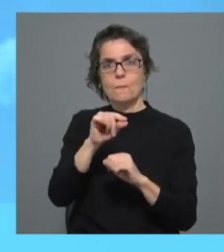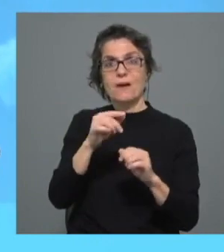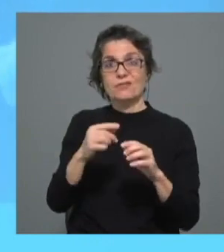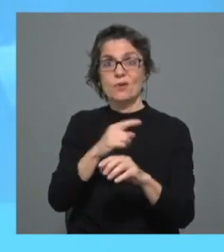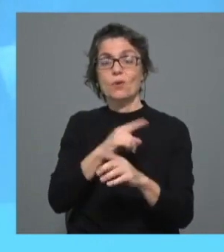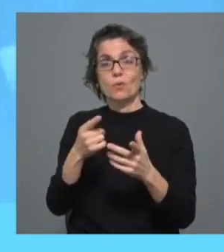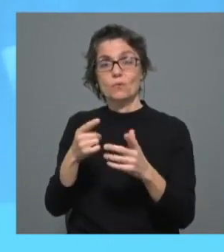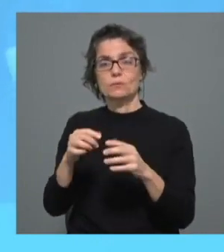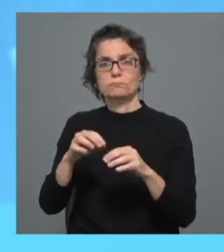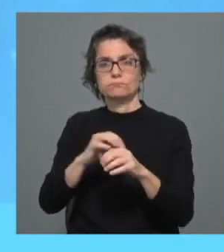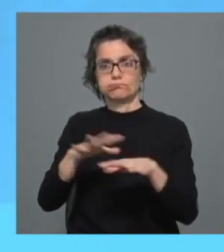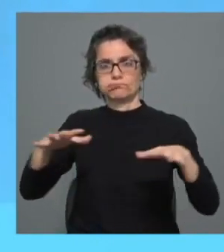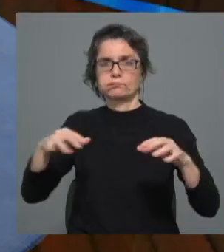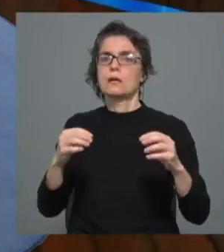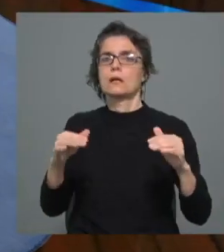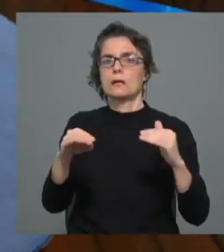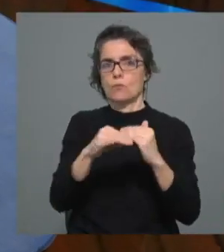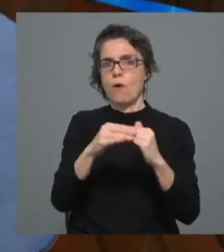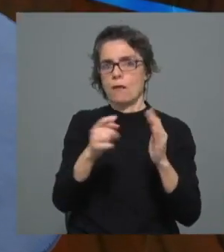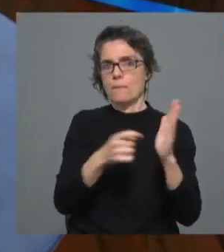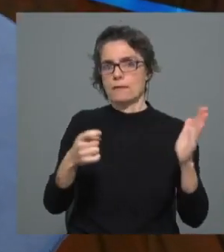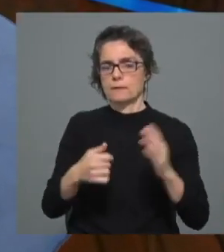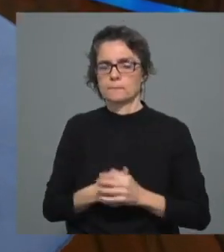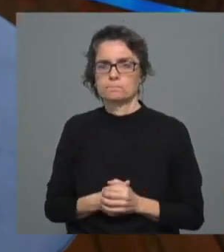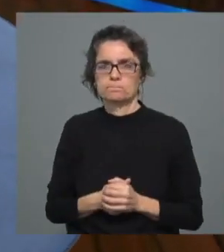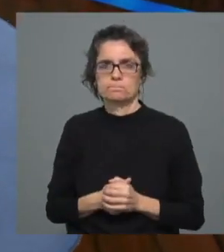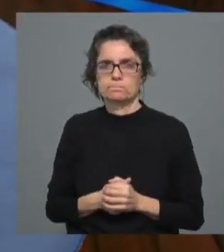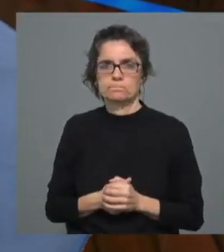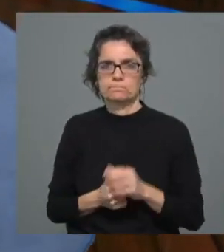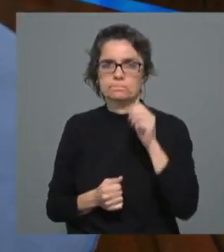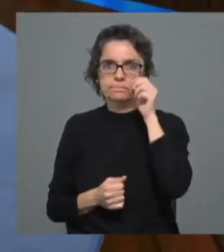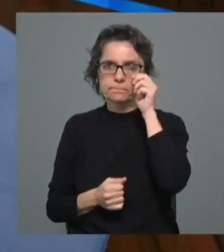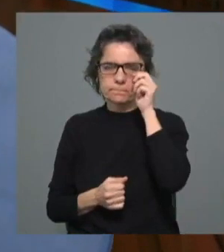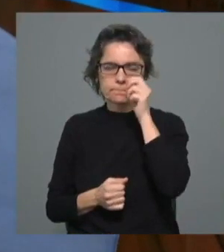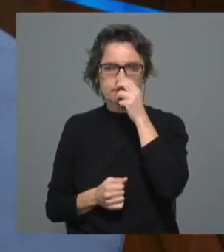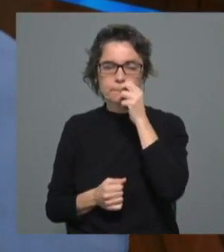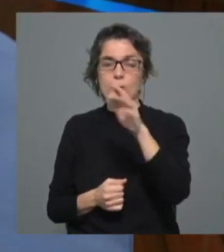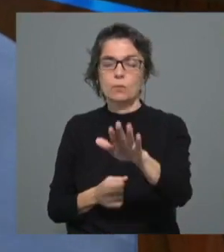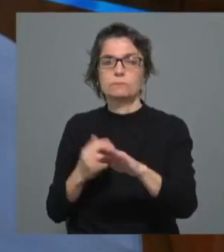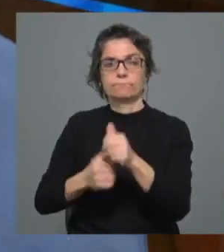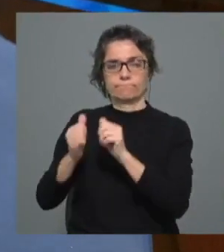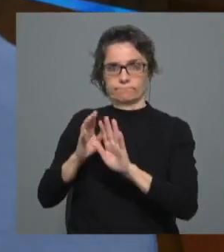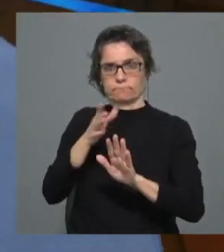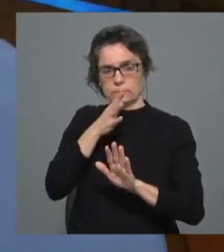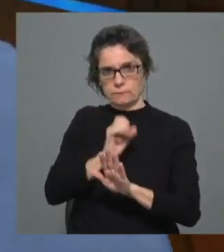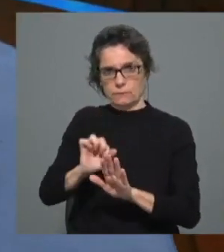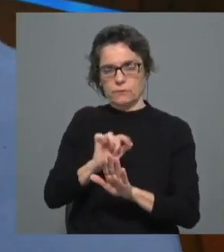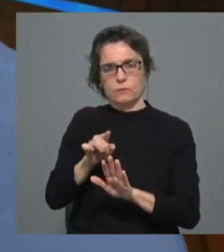que a situação é paritária. Voltando ao início desta nossa conversa, para onde, de facto, onde podemos encontrar o